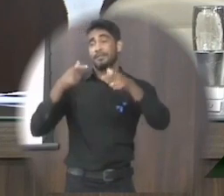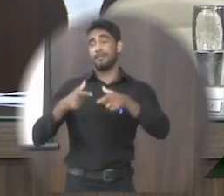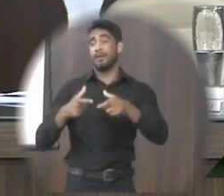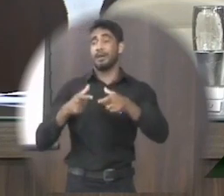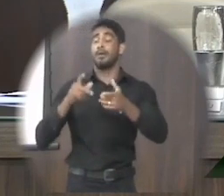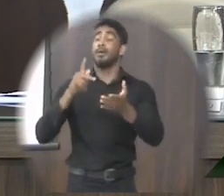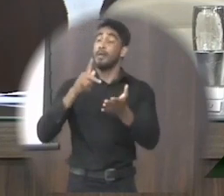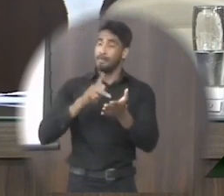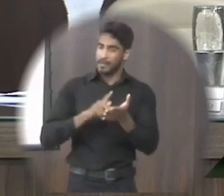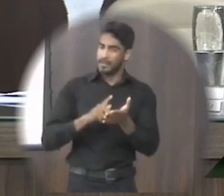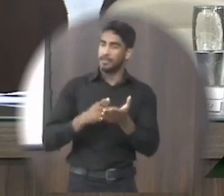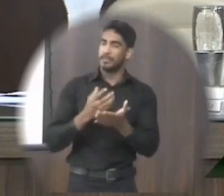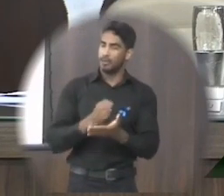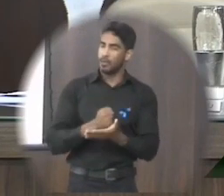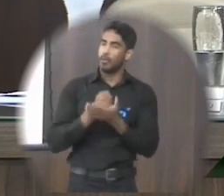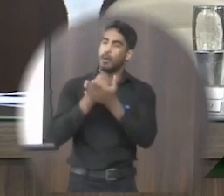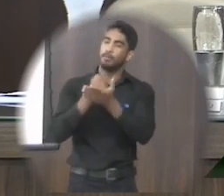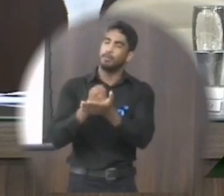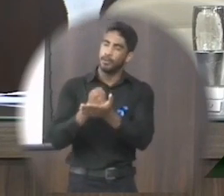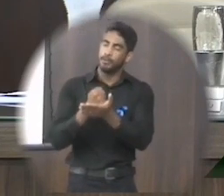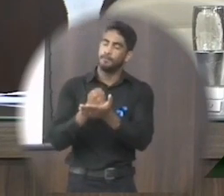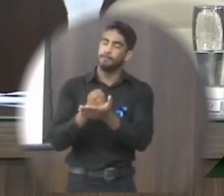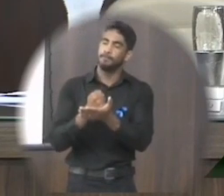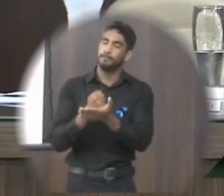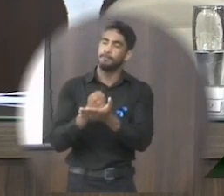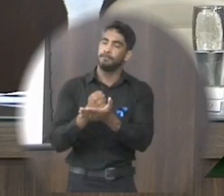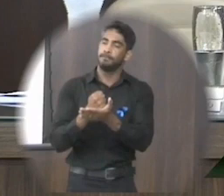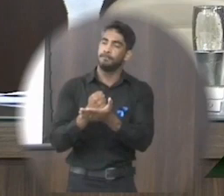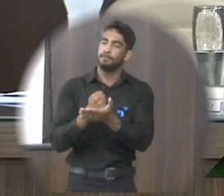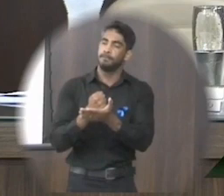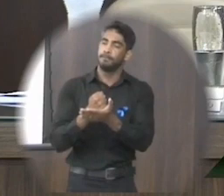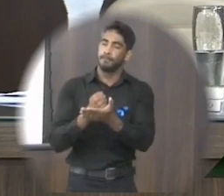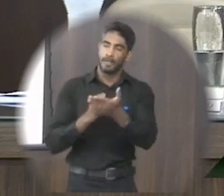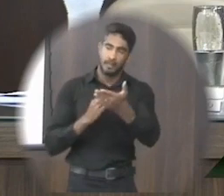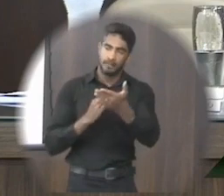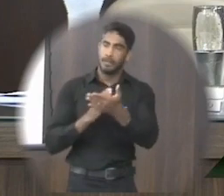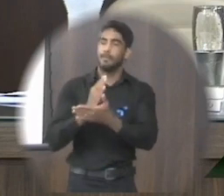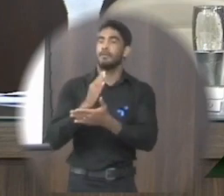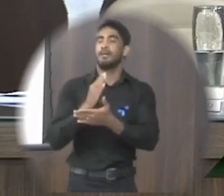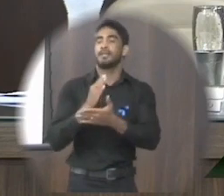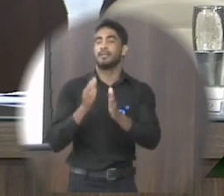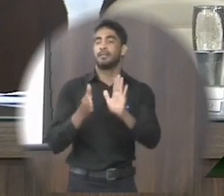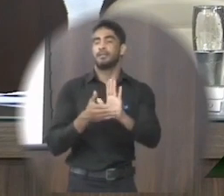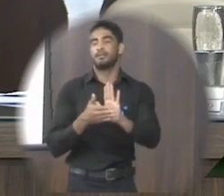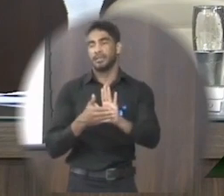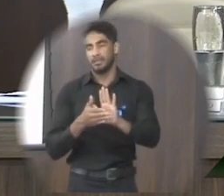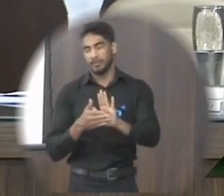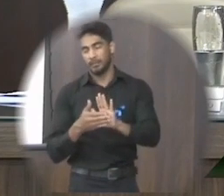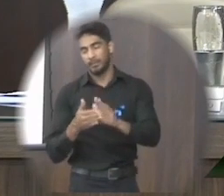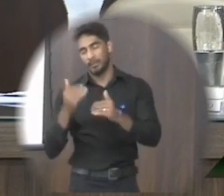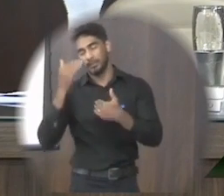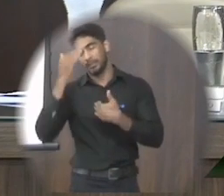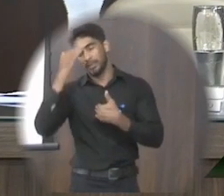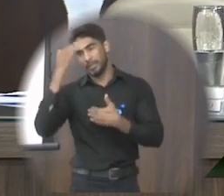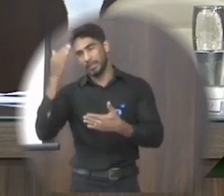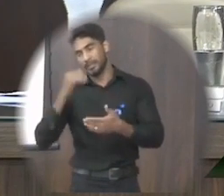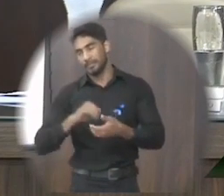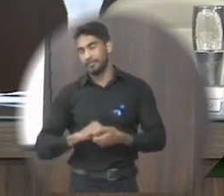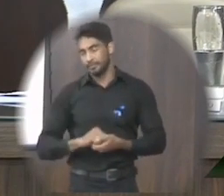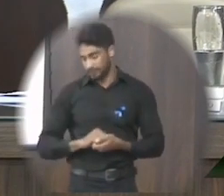de poder contar com o apoio dos nobres, diz na aprovação da presente proposição, desde já agradeço.